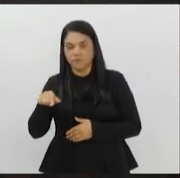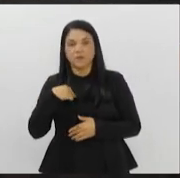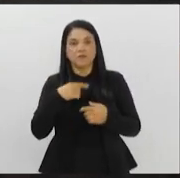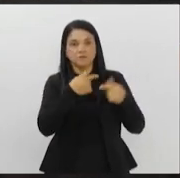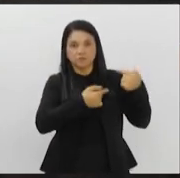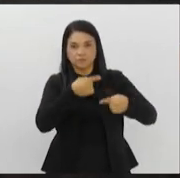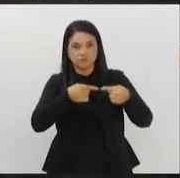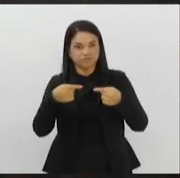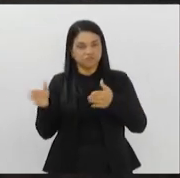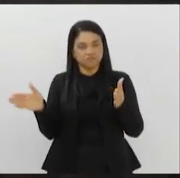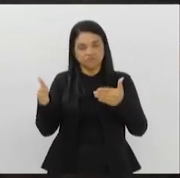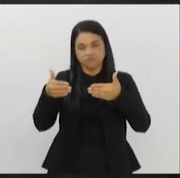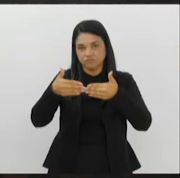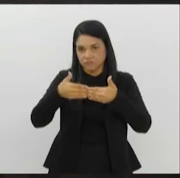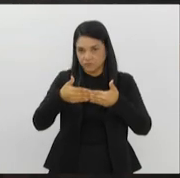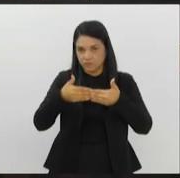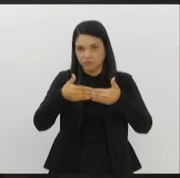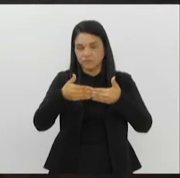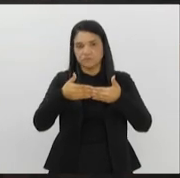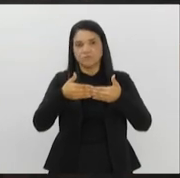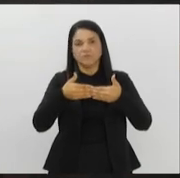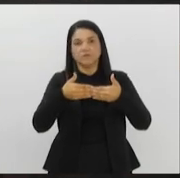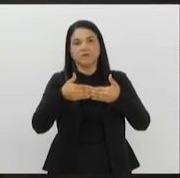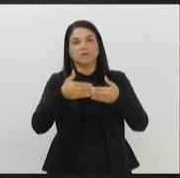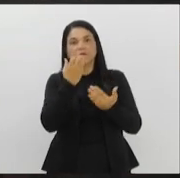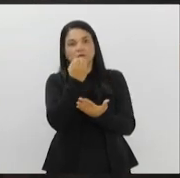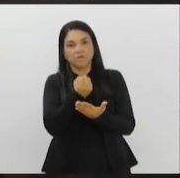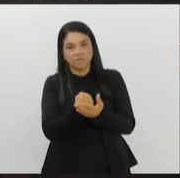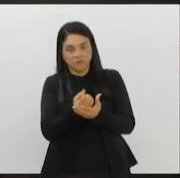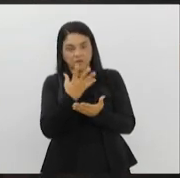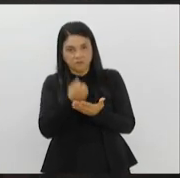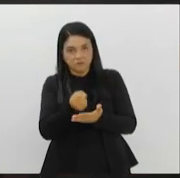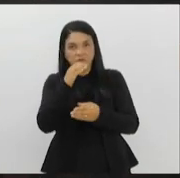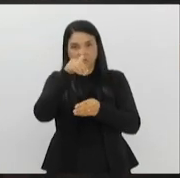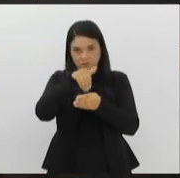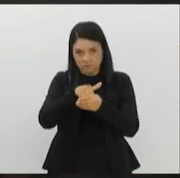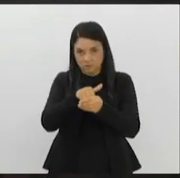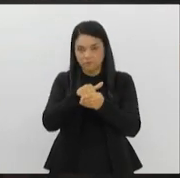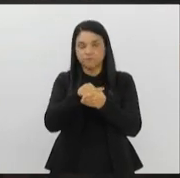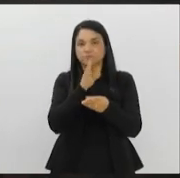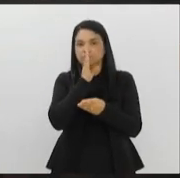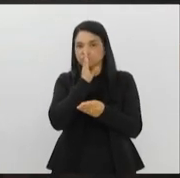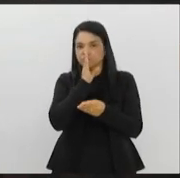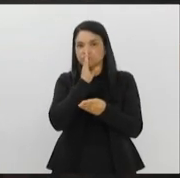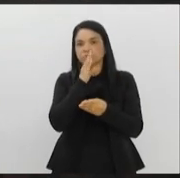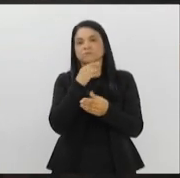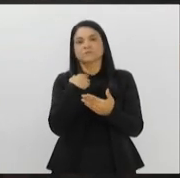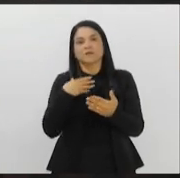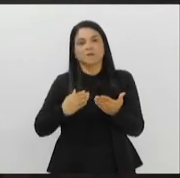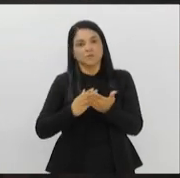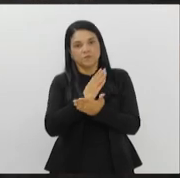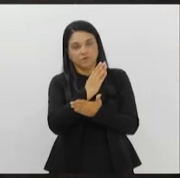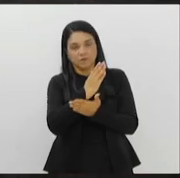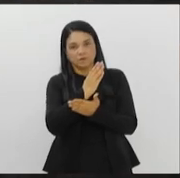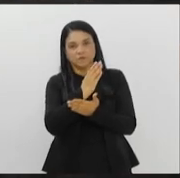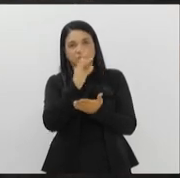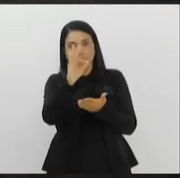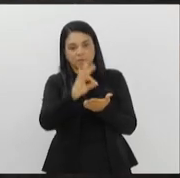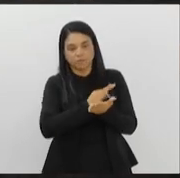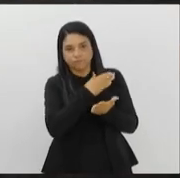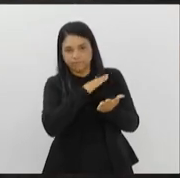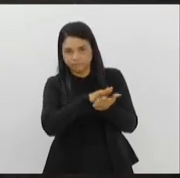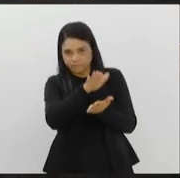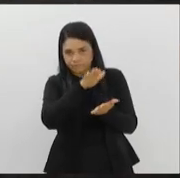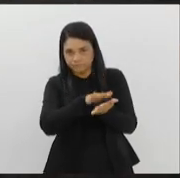discussão, não havendo quem queira discutir, encerrada a discussão. Em votação, os senhores que aprovam, permaneçam como estão. Aprovado, vai a